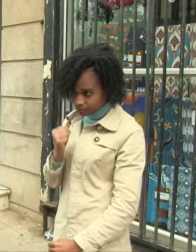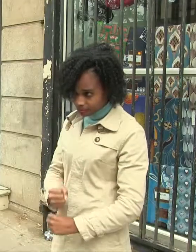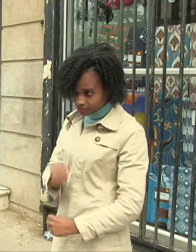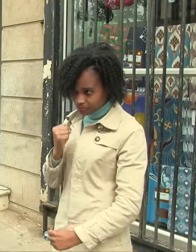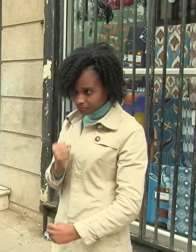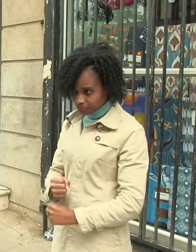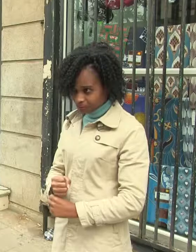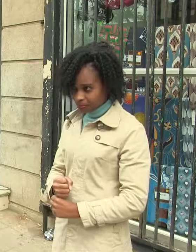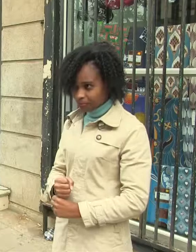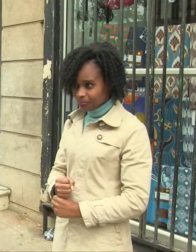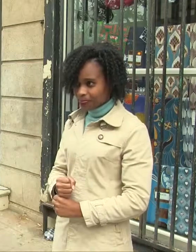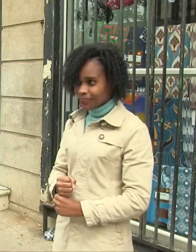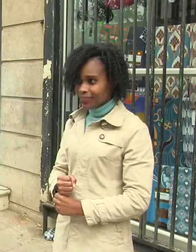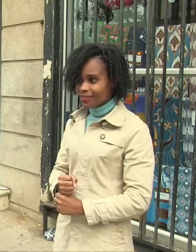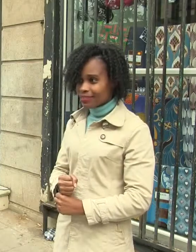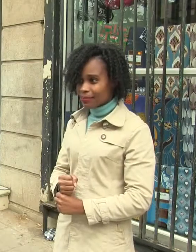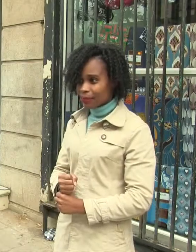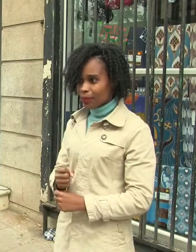bloco